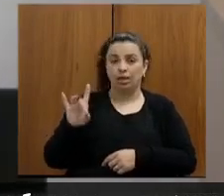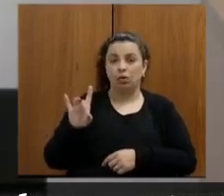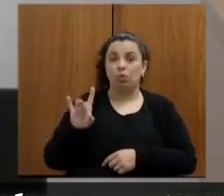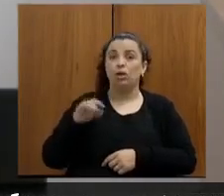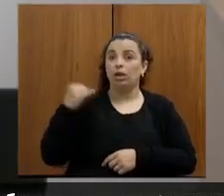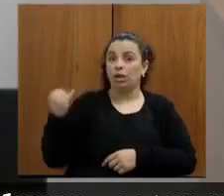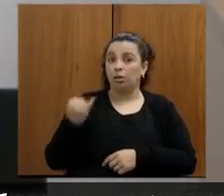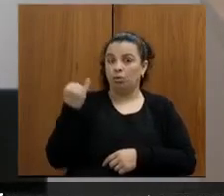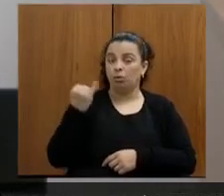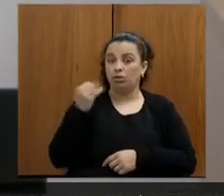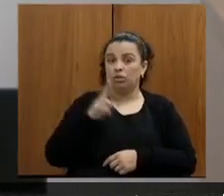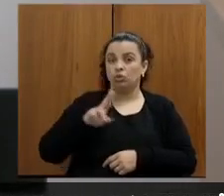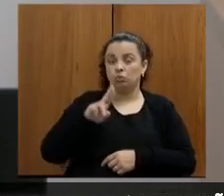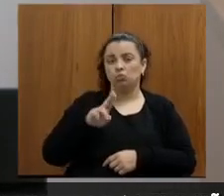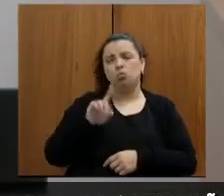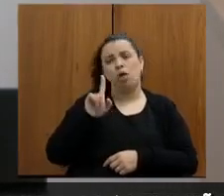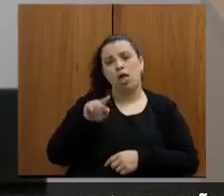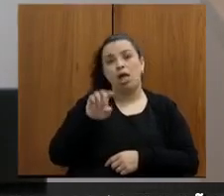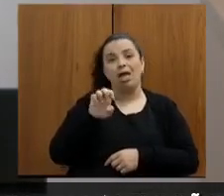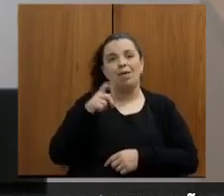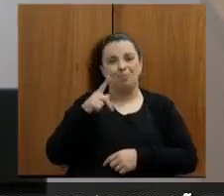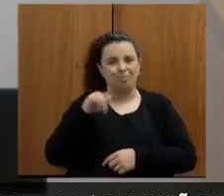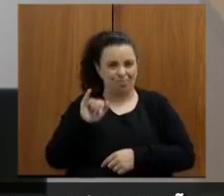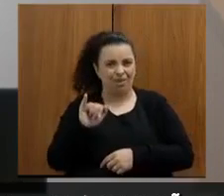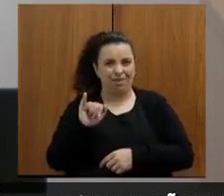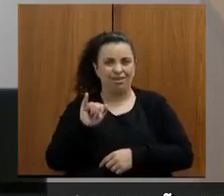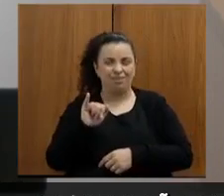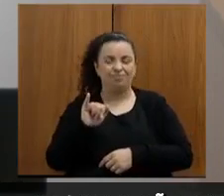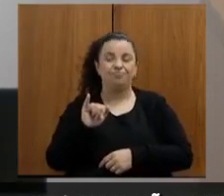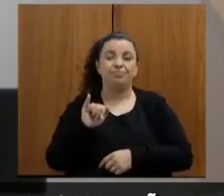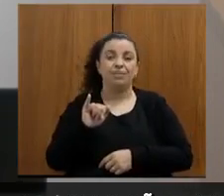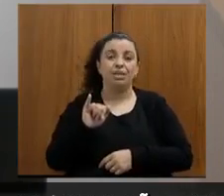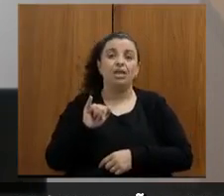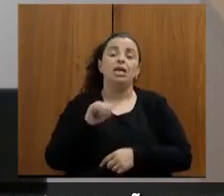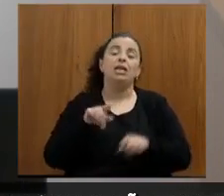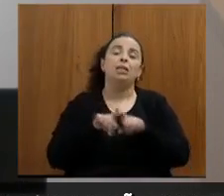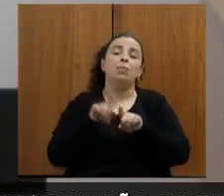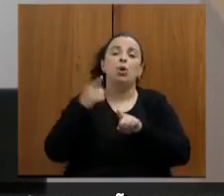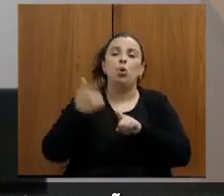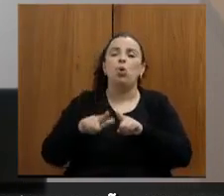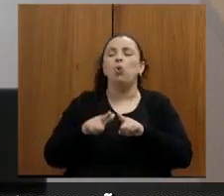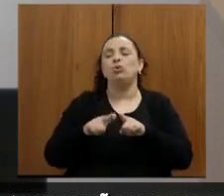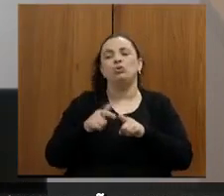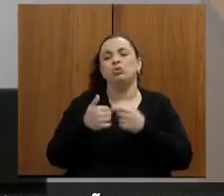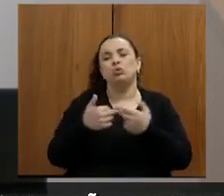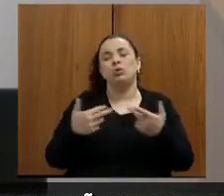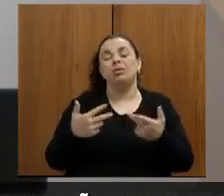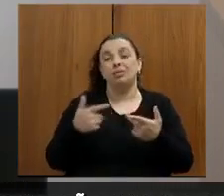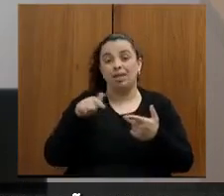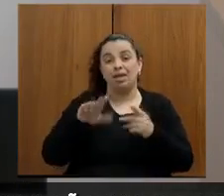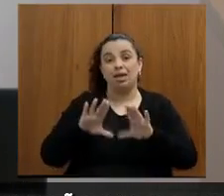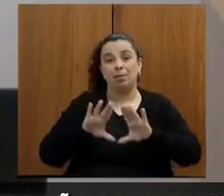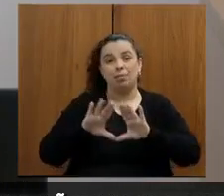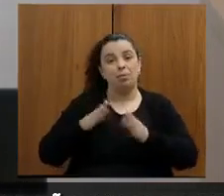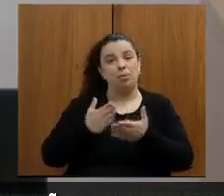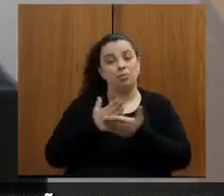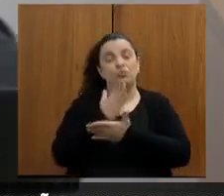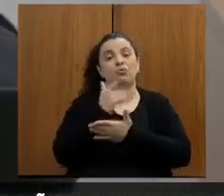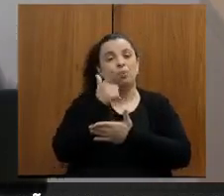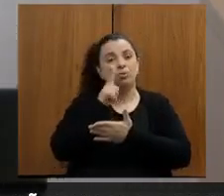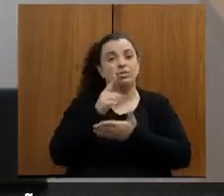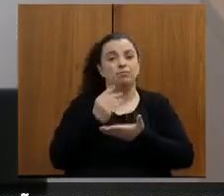ciência disso além de outros recursos de após de recursos que a gente ensinou mas os recursos de emendas parlamentares